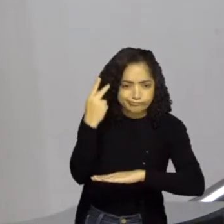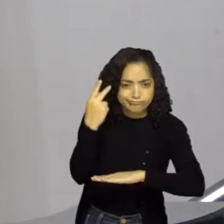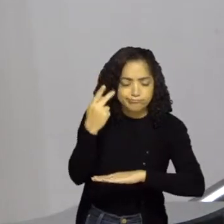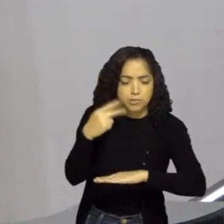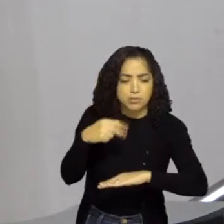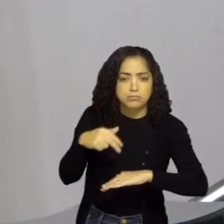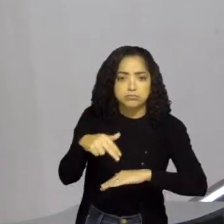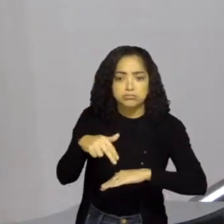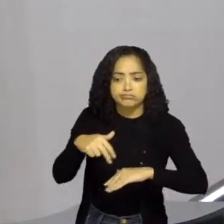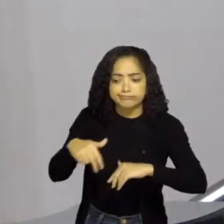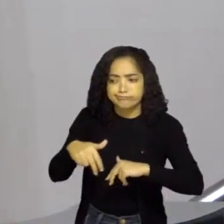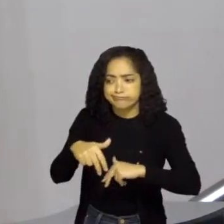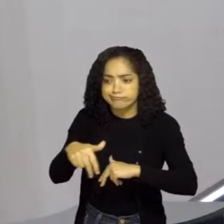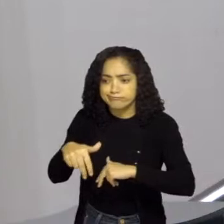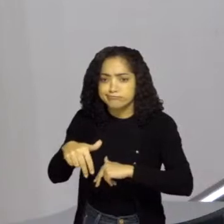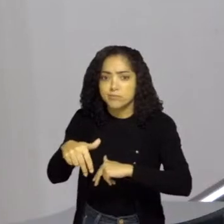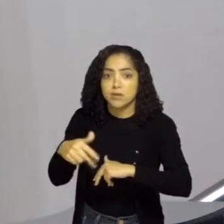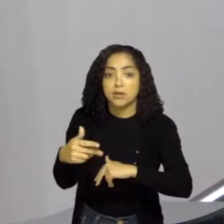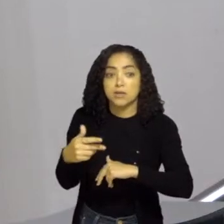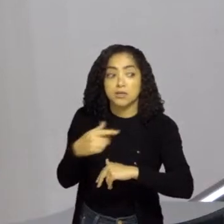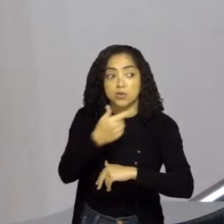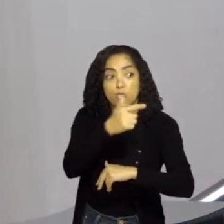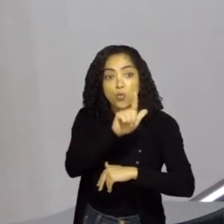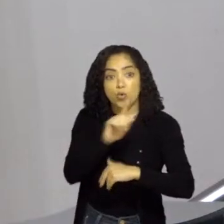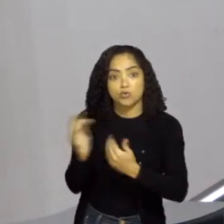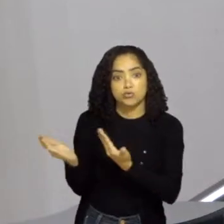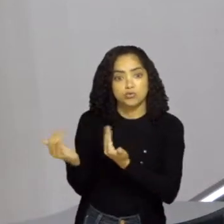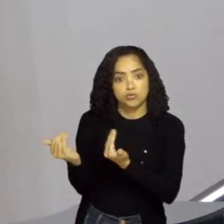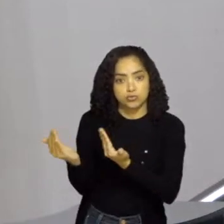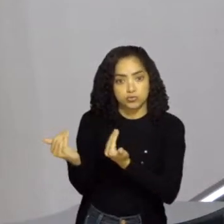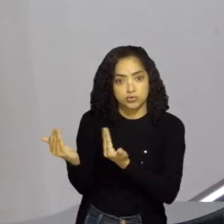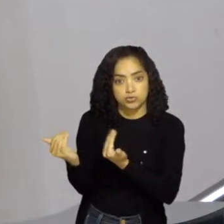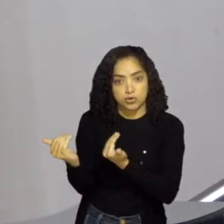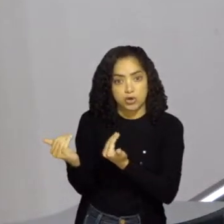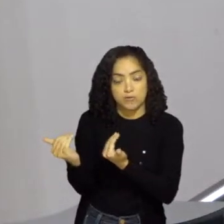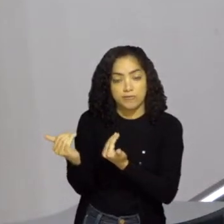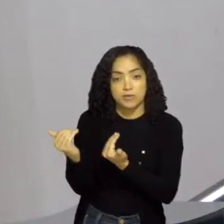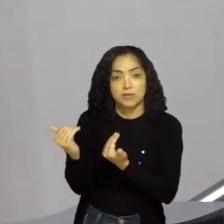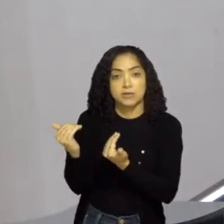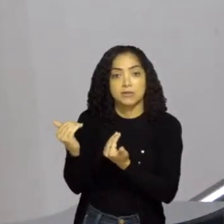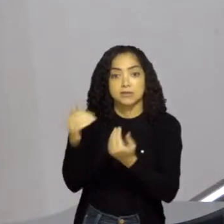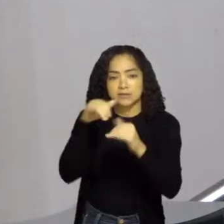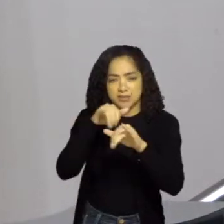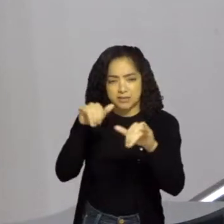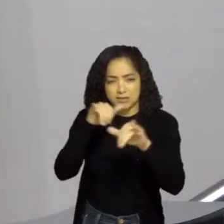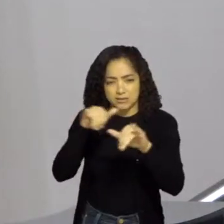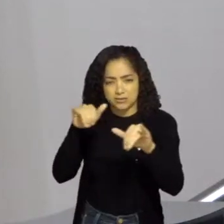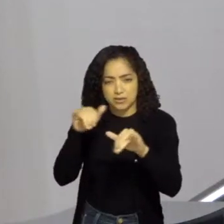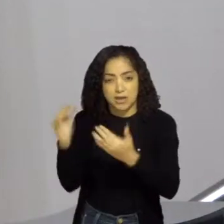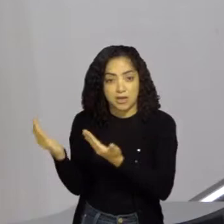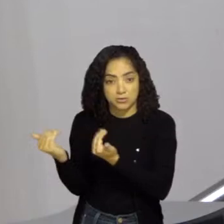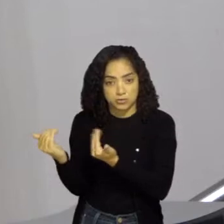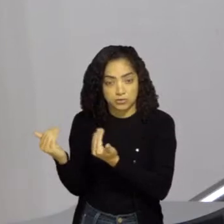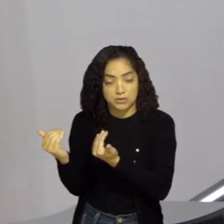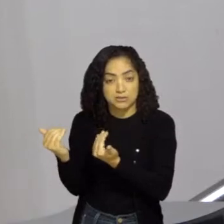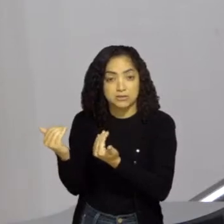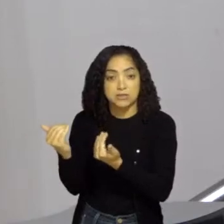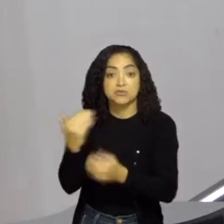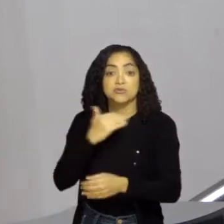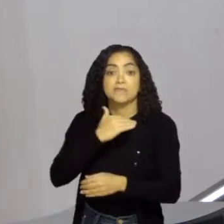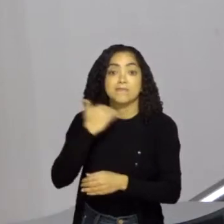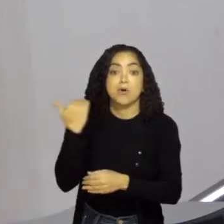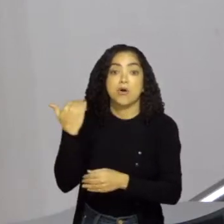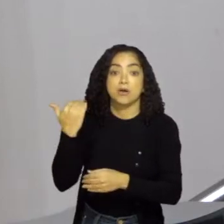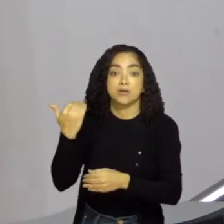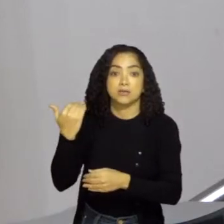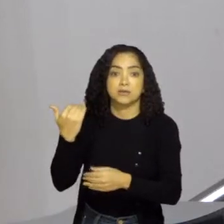elementos, e um jovem, até aqui a notícia, adolescente é morto a facada